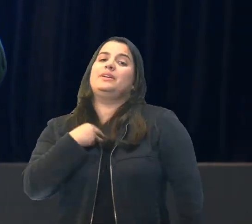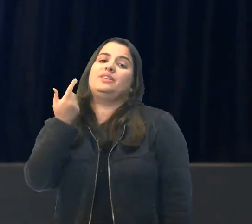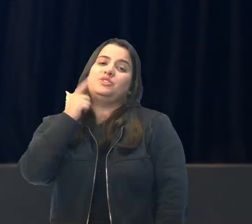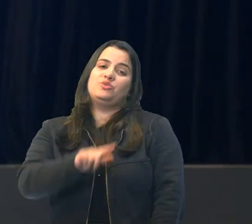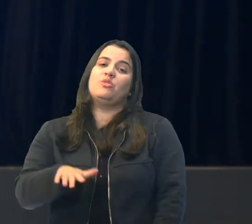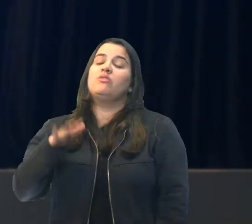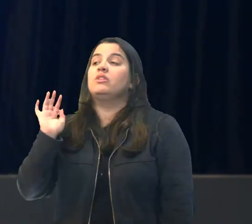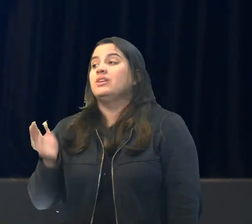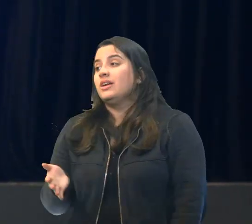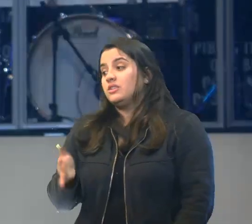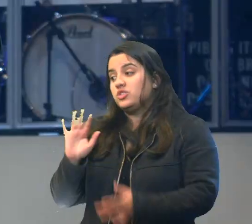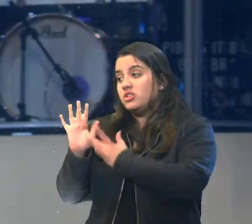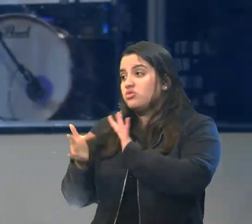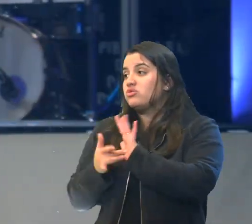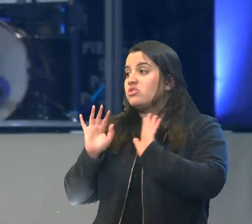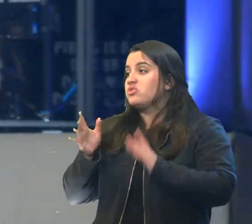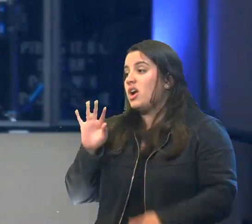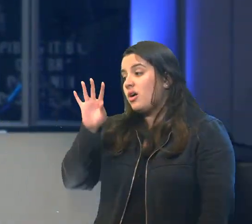4 dias.